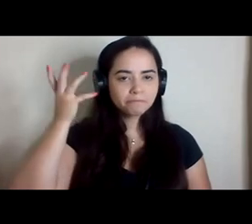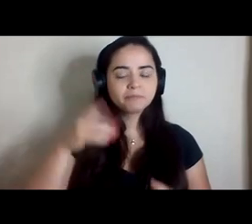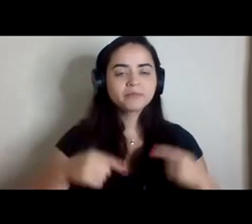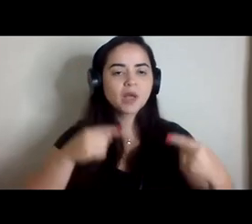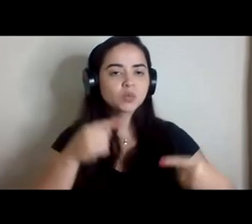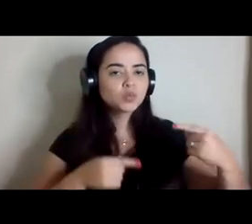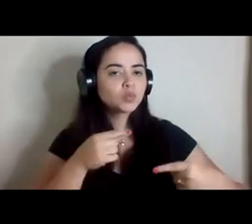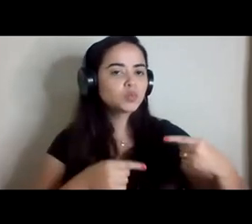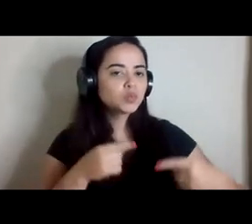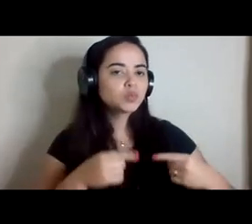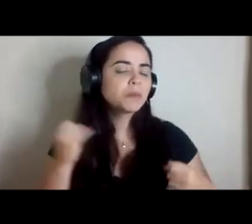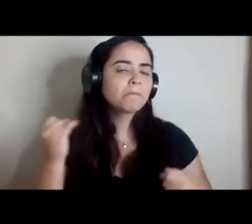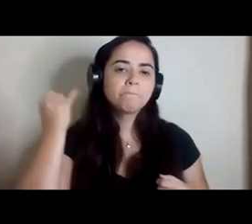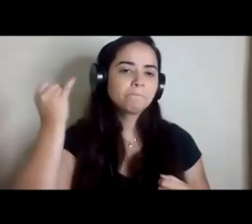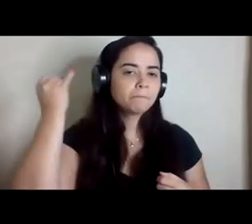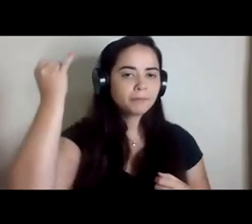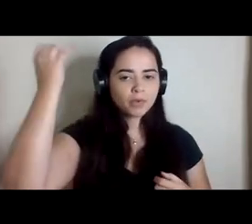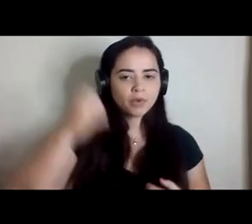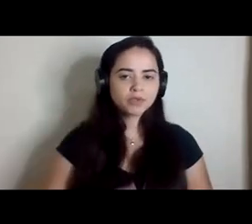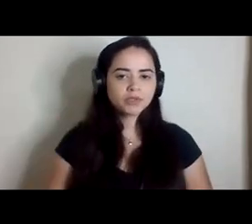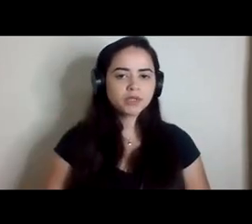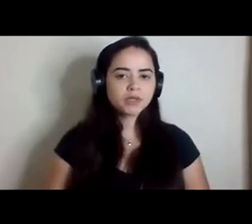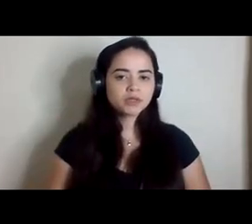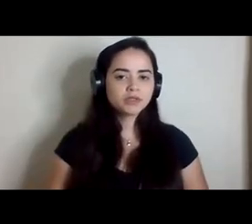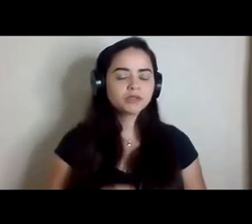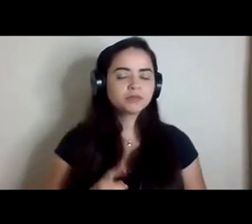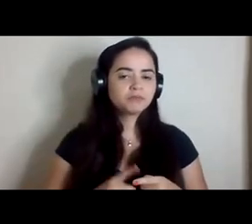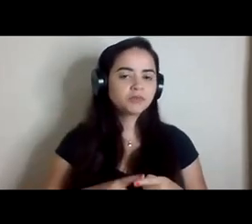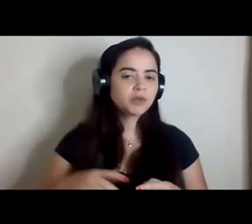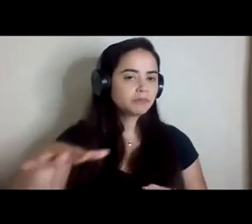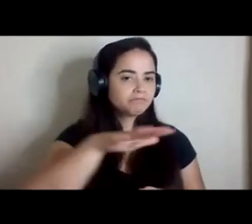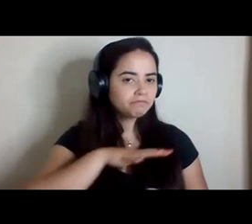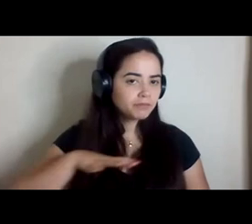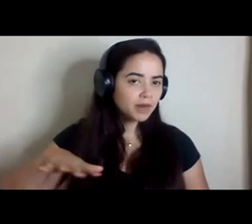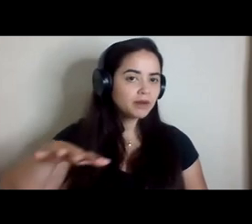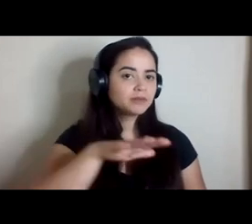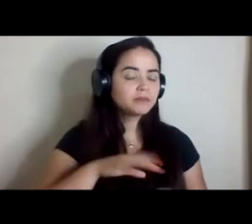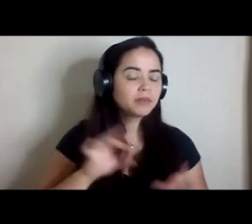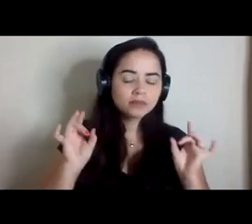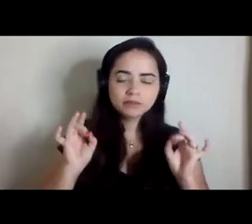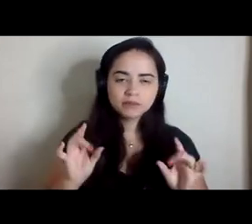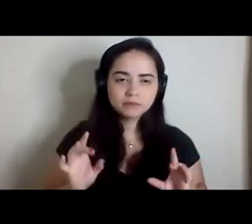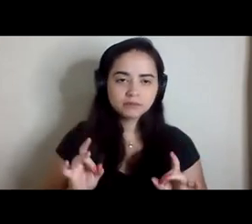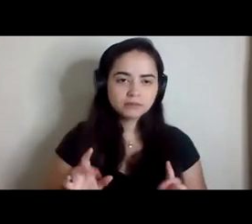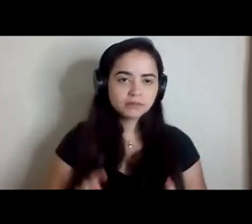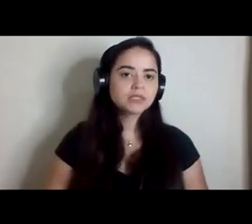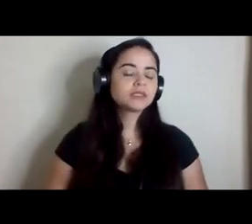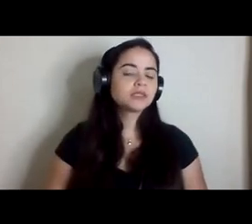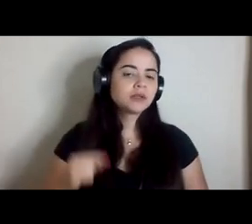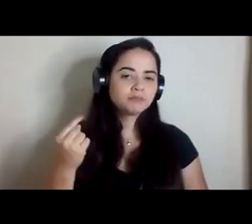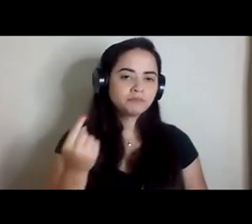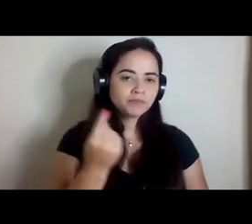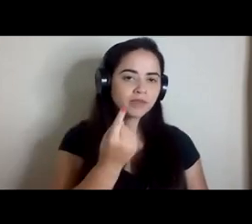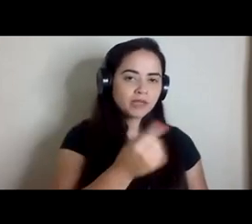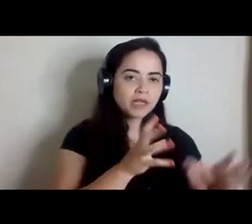EPT, considerando esse espaço aqui especial do simpósio que foi concedido a cada programa, no nosso